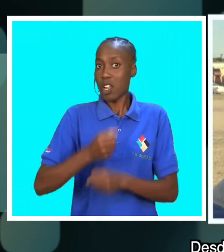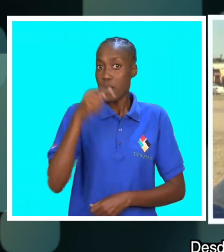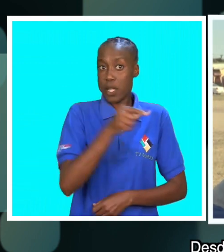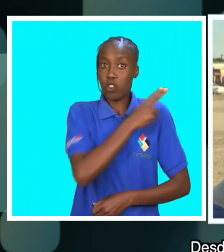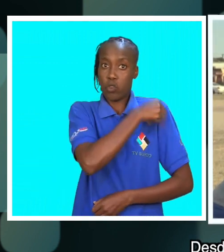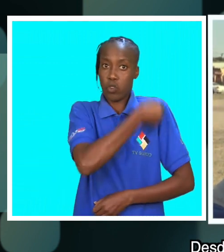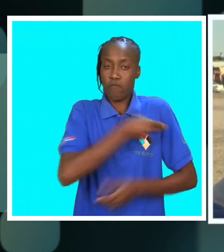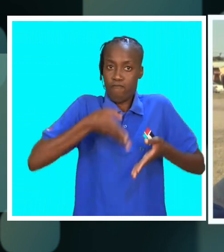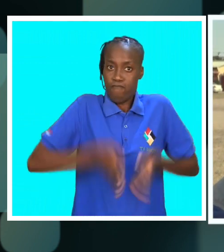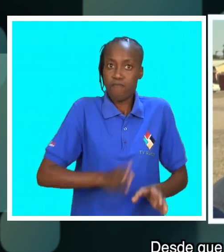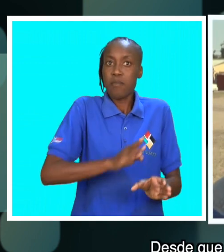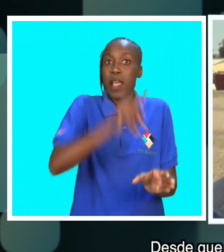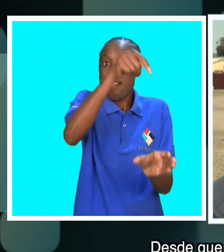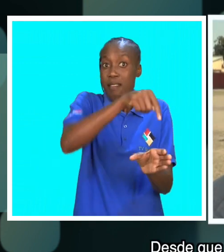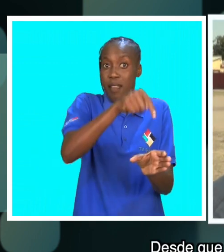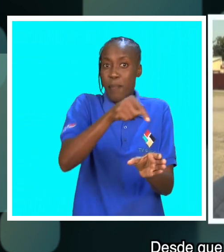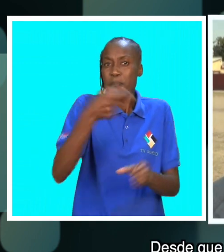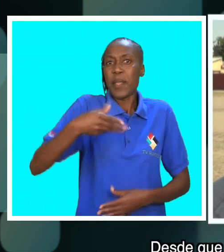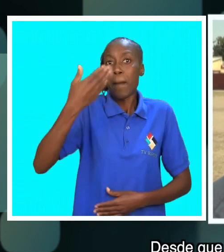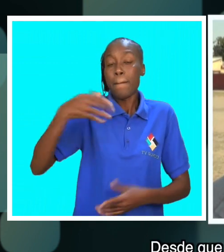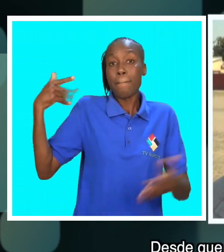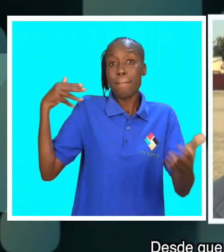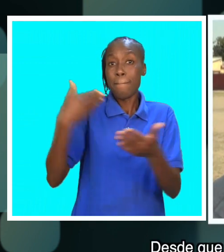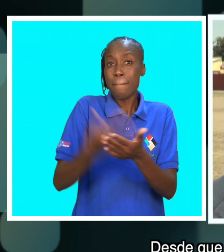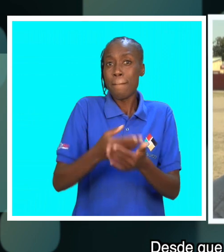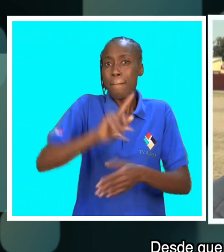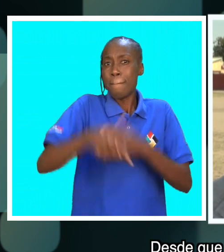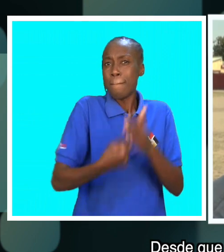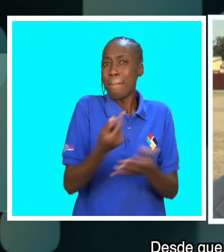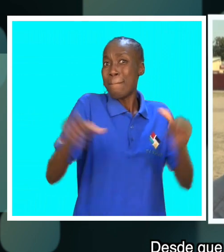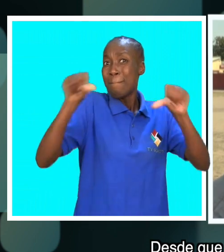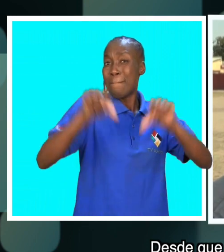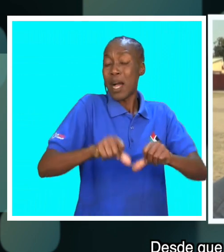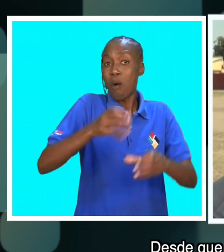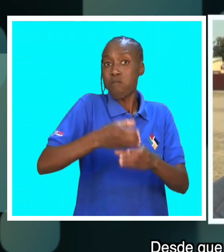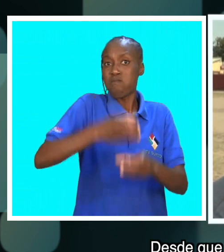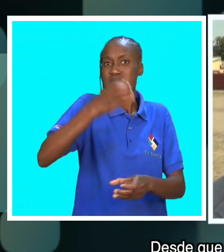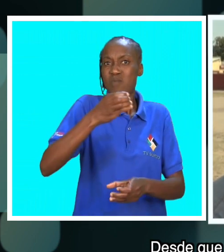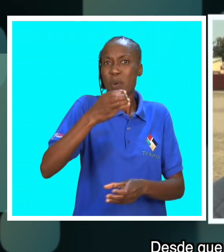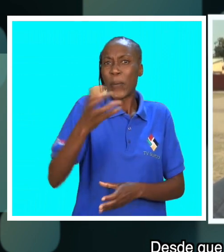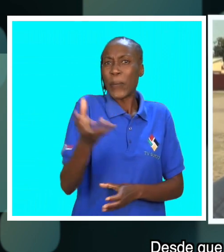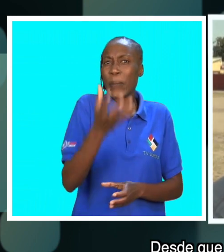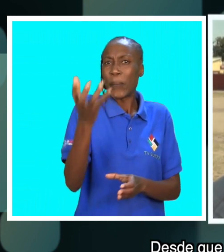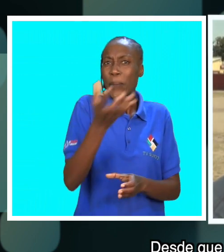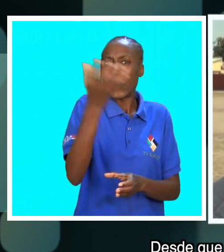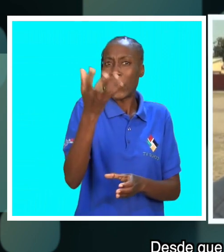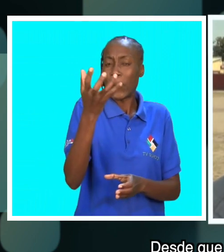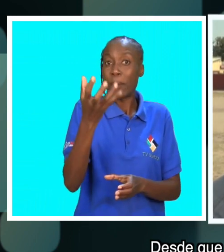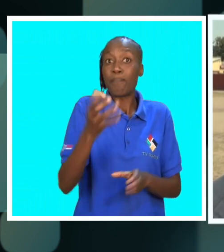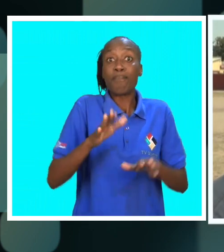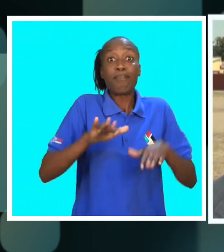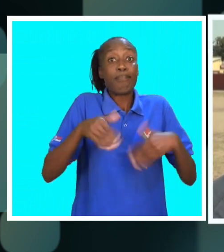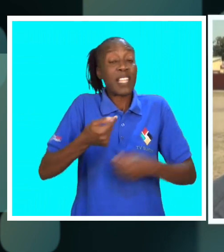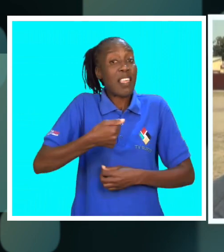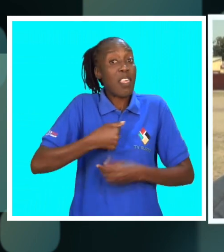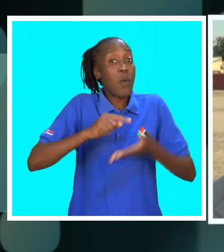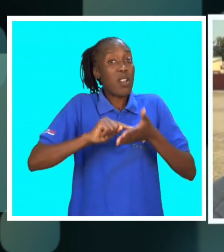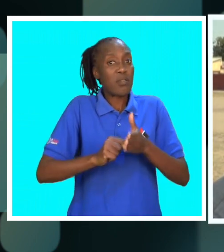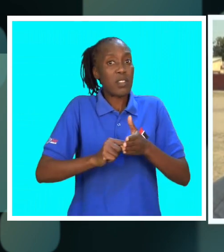Acho que já tem três anos de maternidade. Desde que fizeram a maternidade, estamos a passar mal com aquele chaminé.